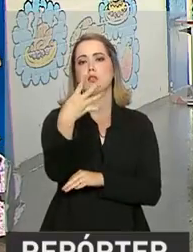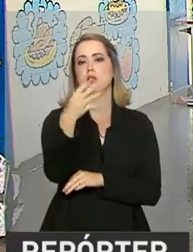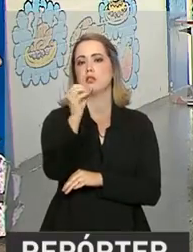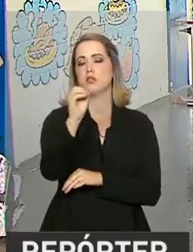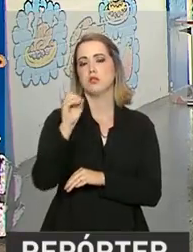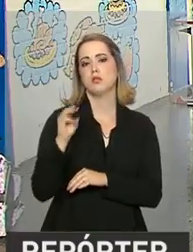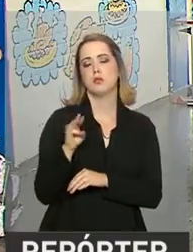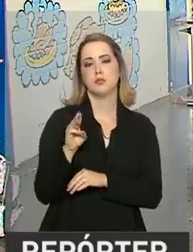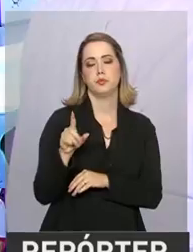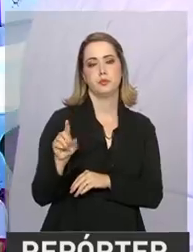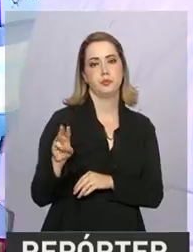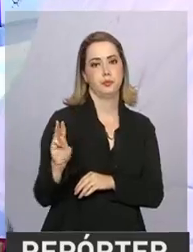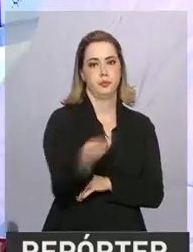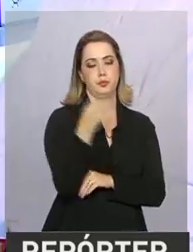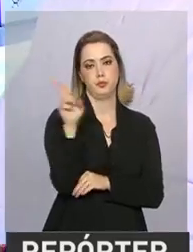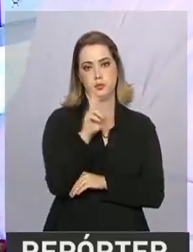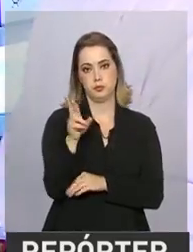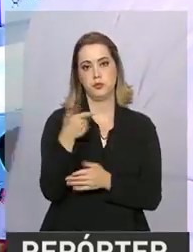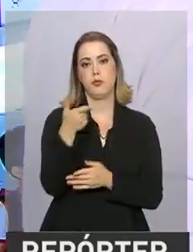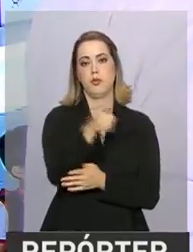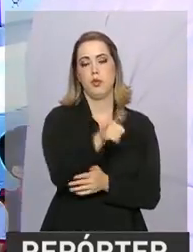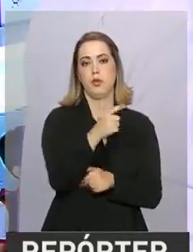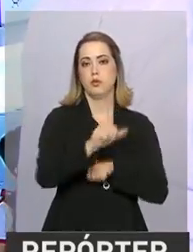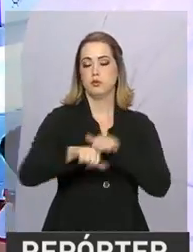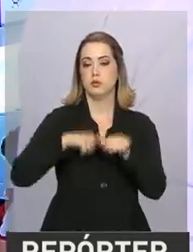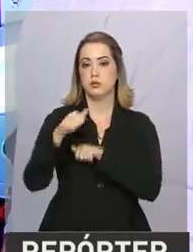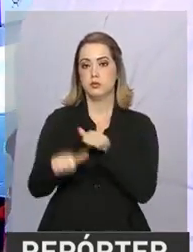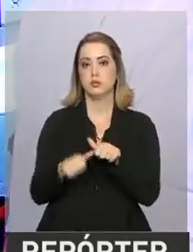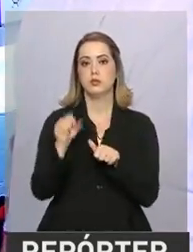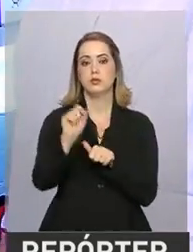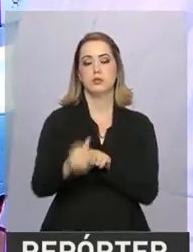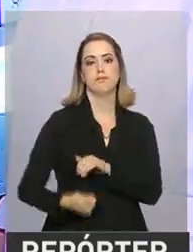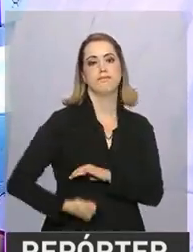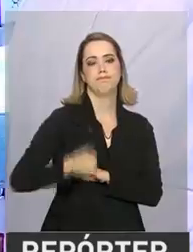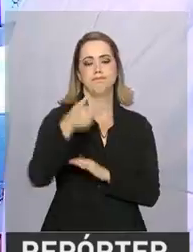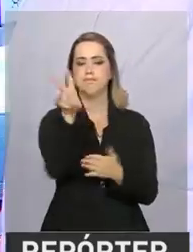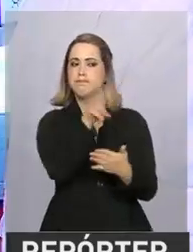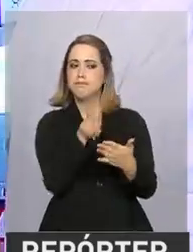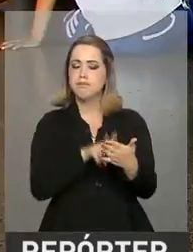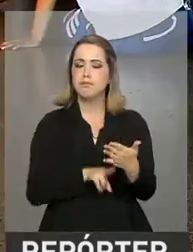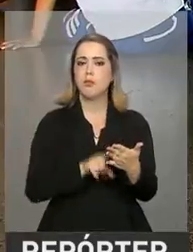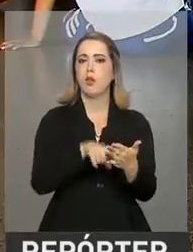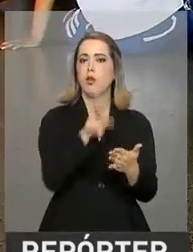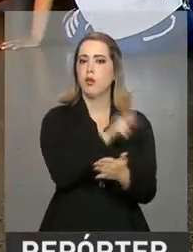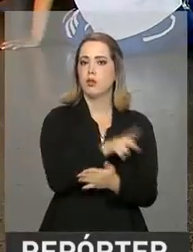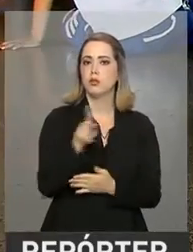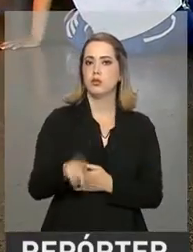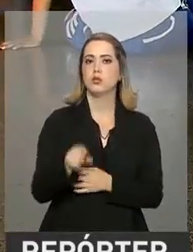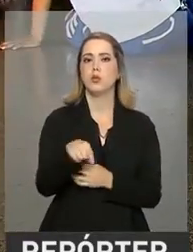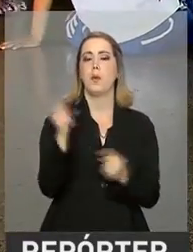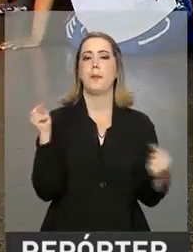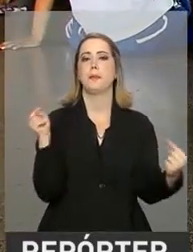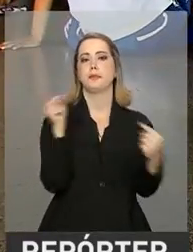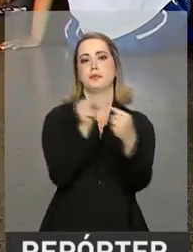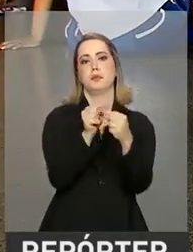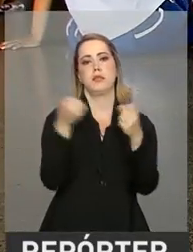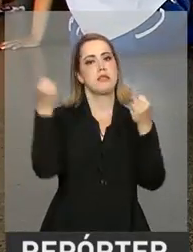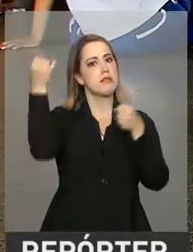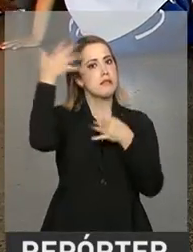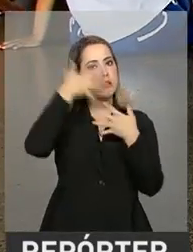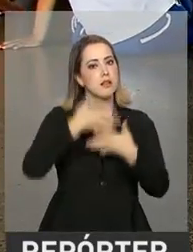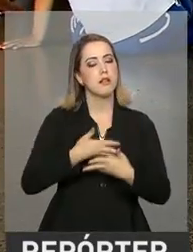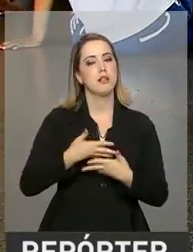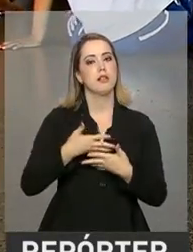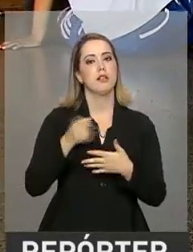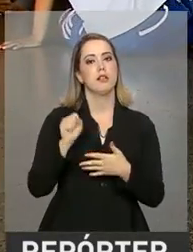milhões de reais. Outras mudanças são a maior supervisão dos professores, definição de metas mais claras e